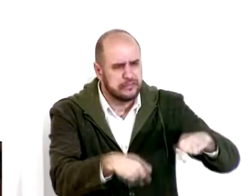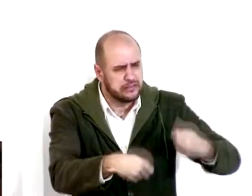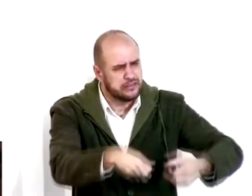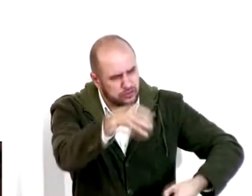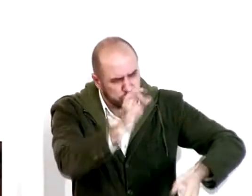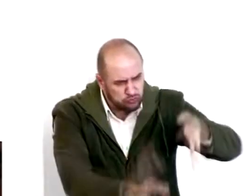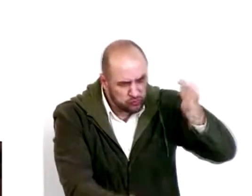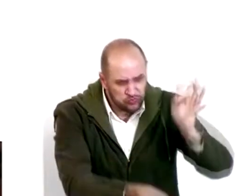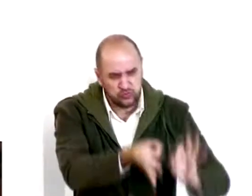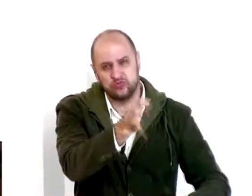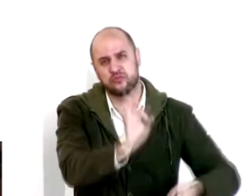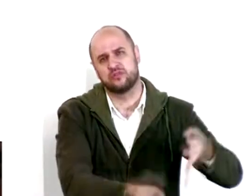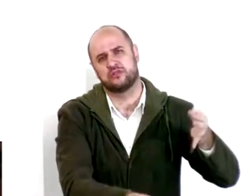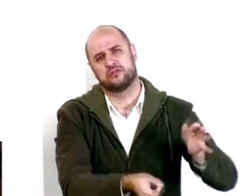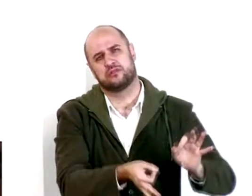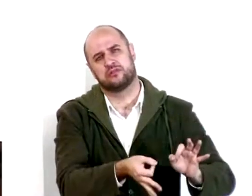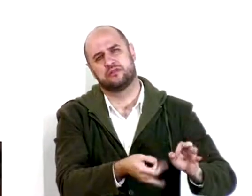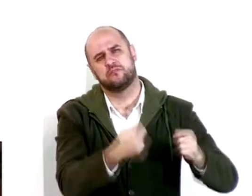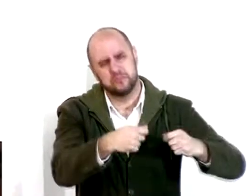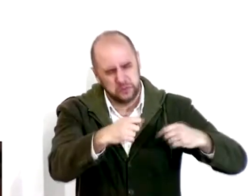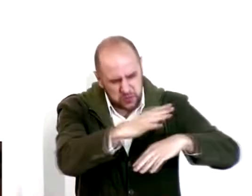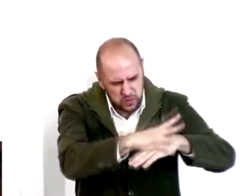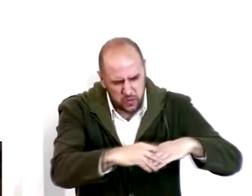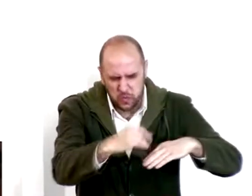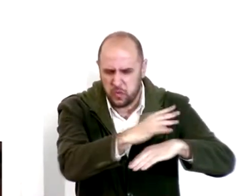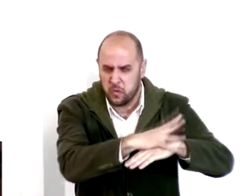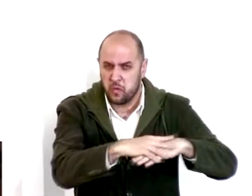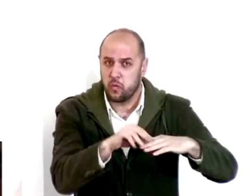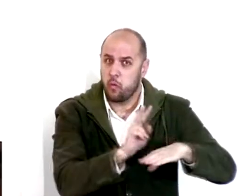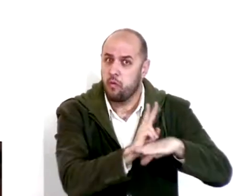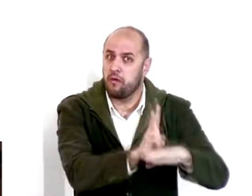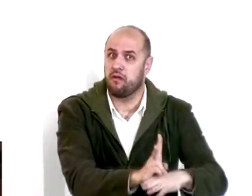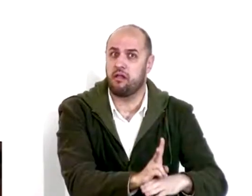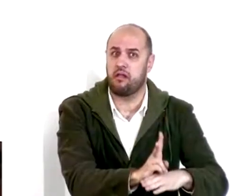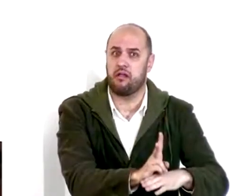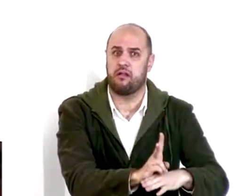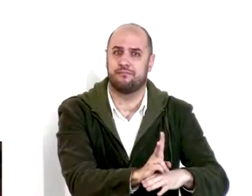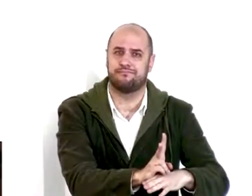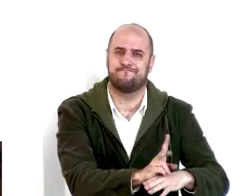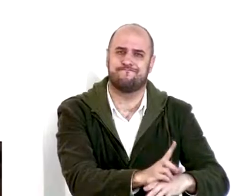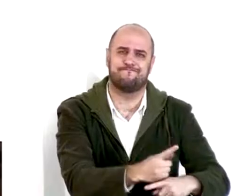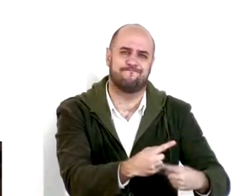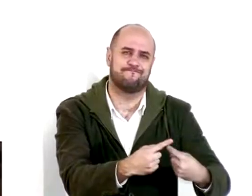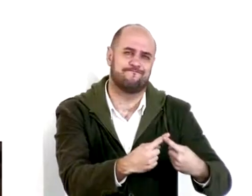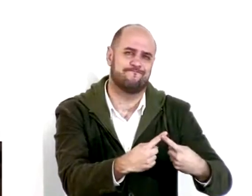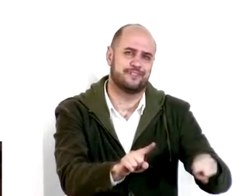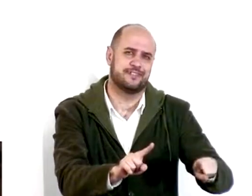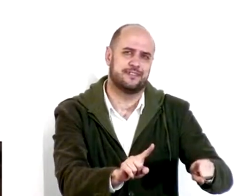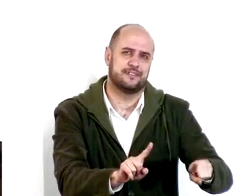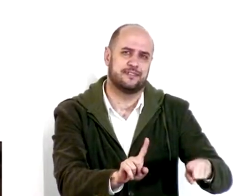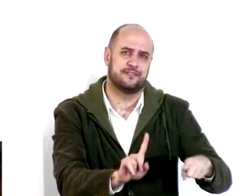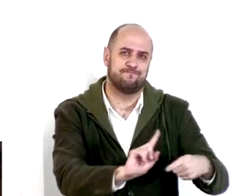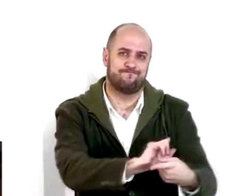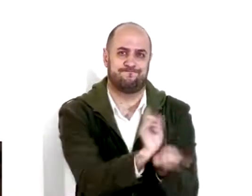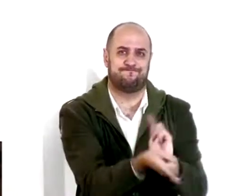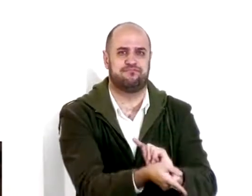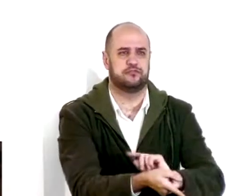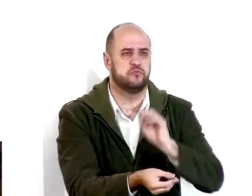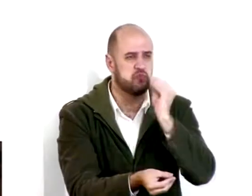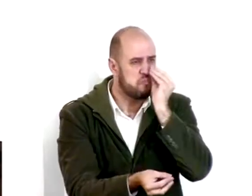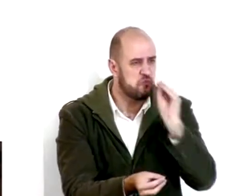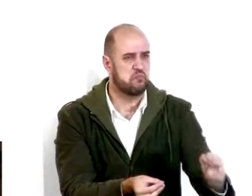justiça, de alento, de proteção, serem praticamente